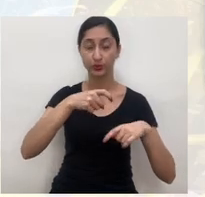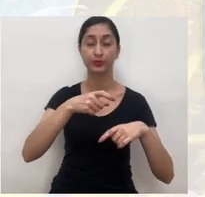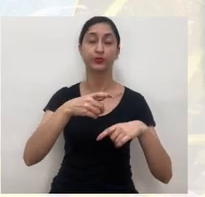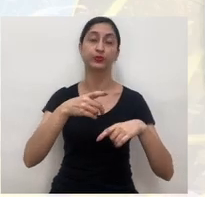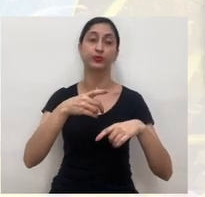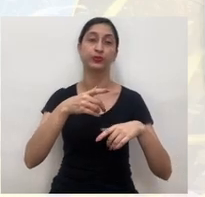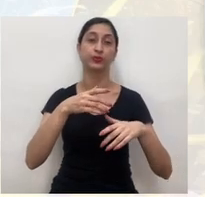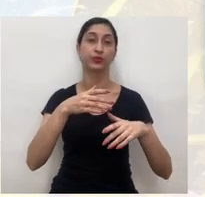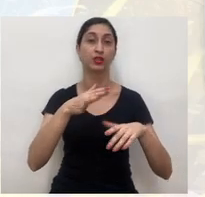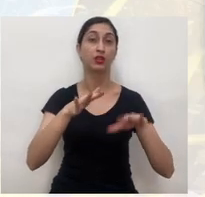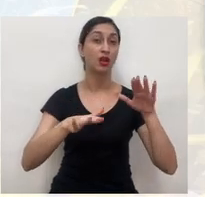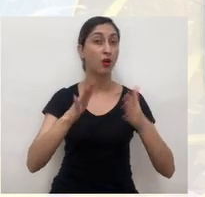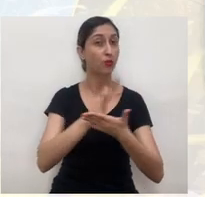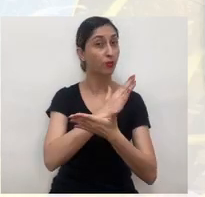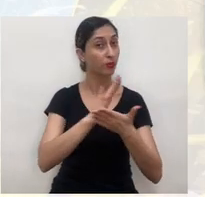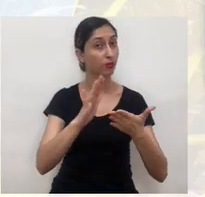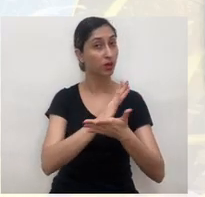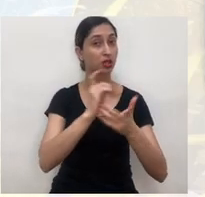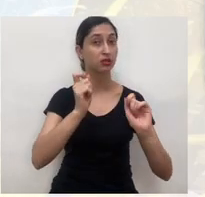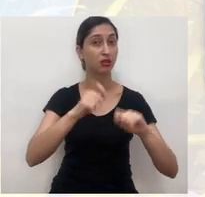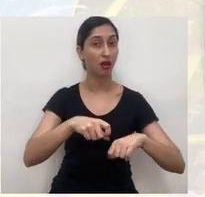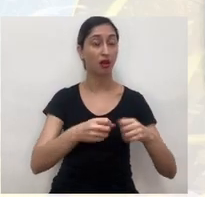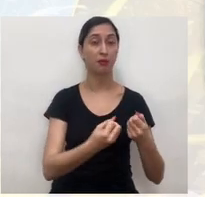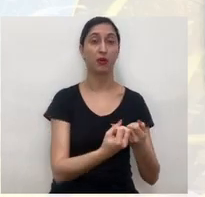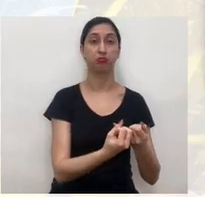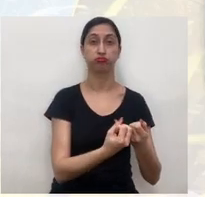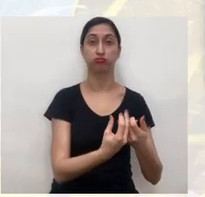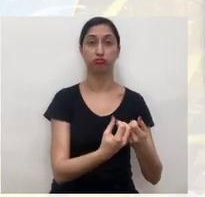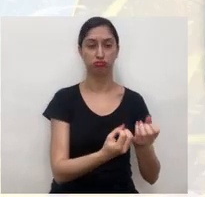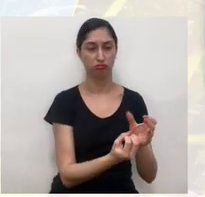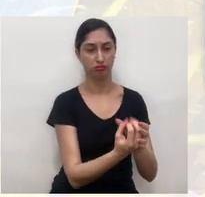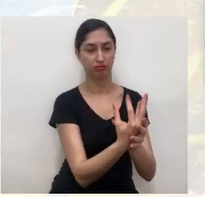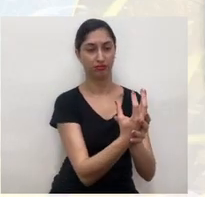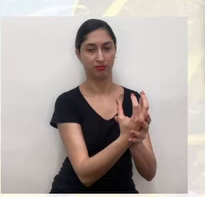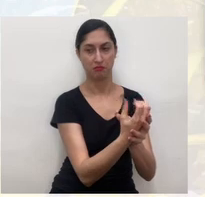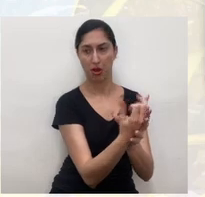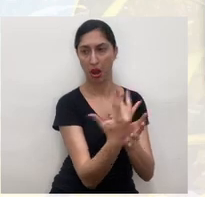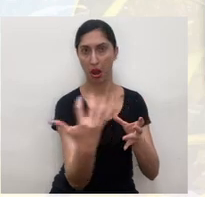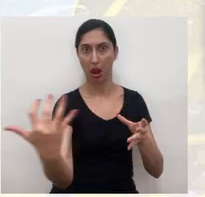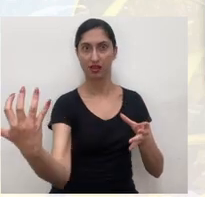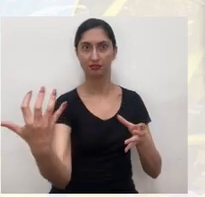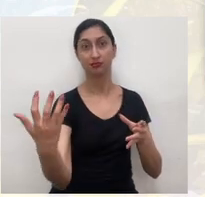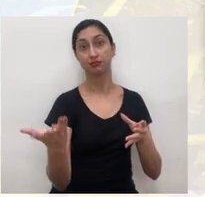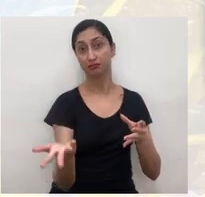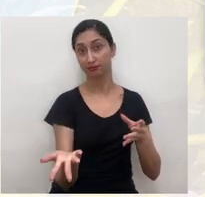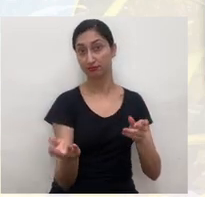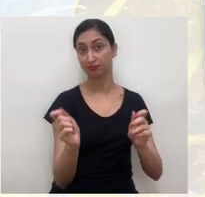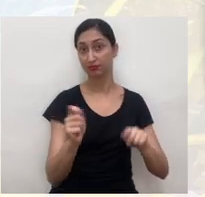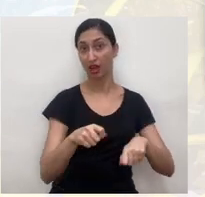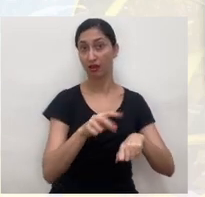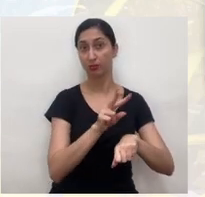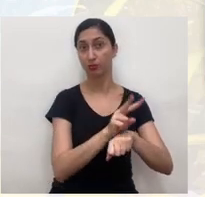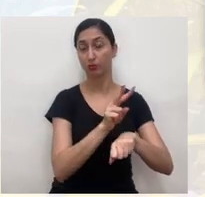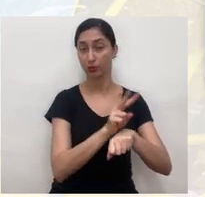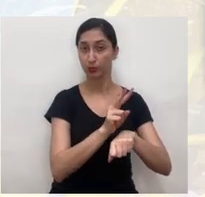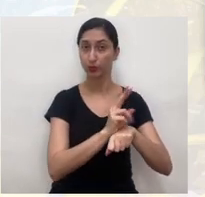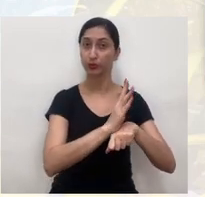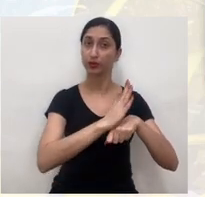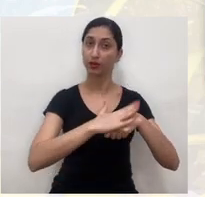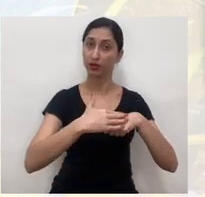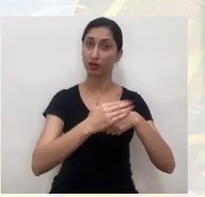com facilidade para multiplicação, docilidade ao cultivo e